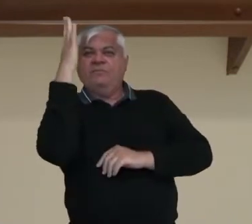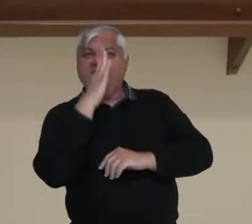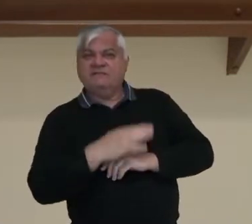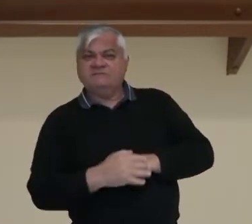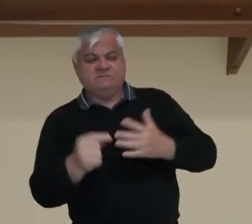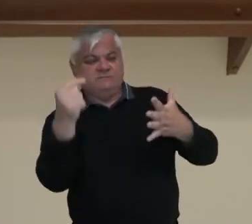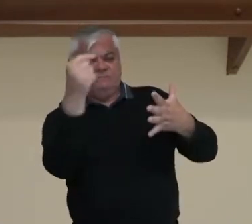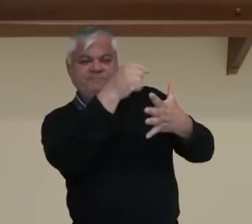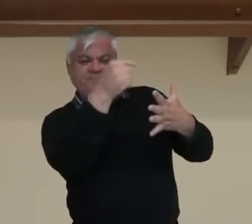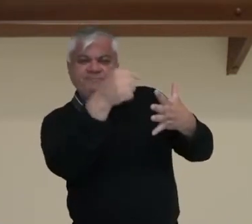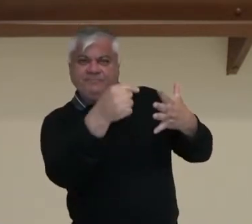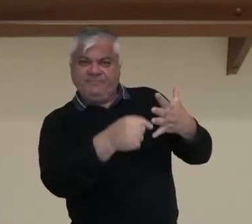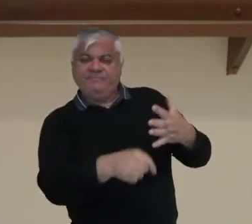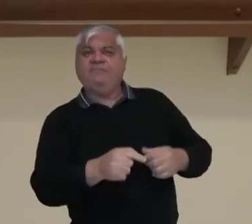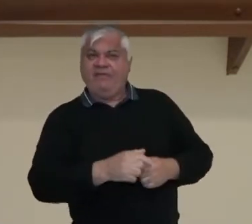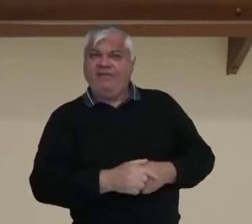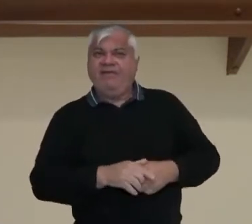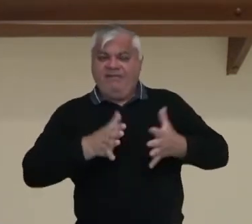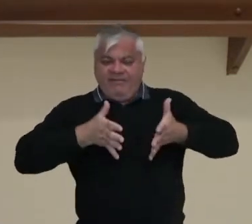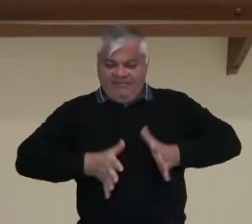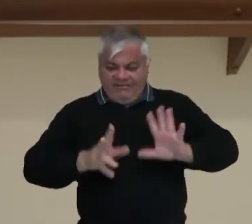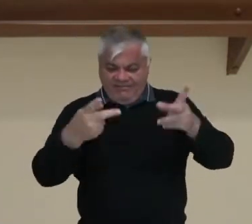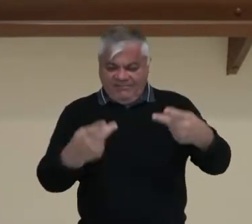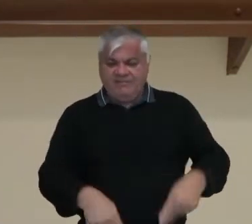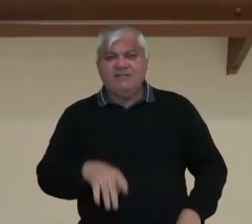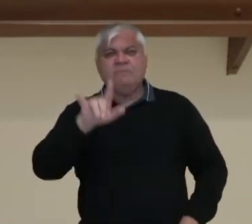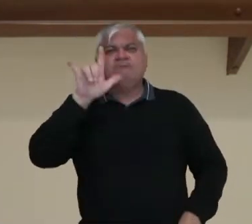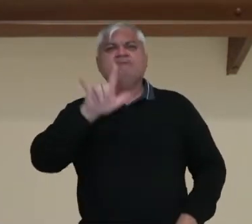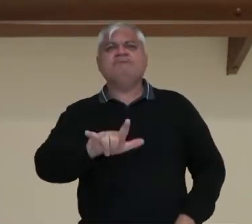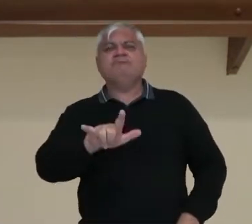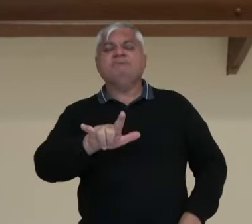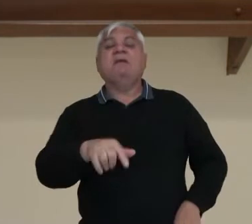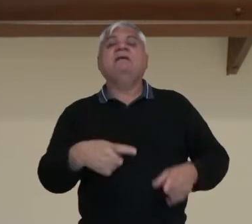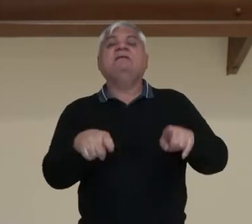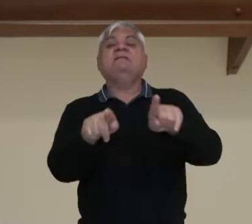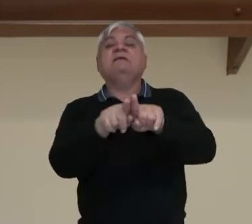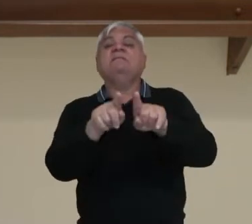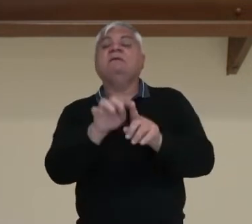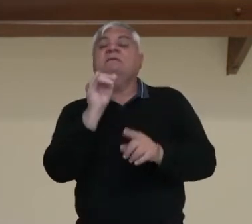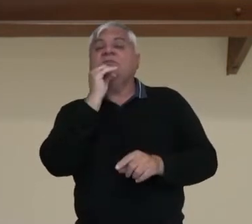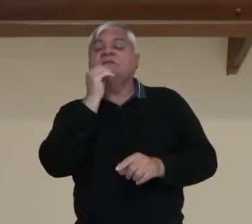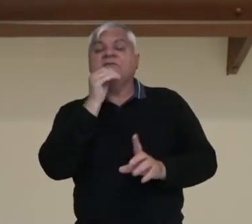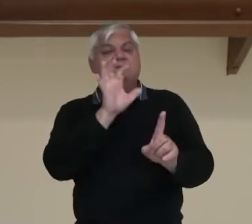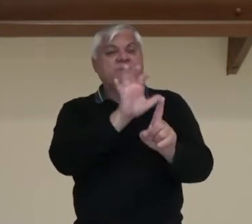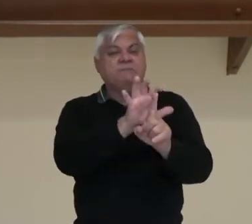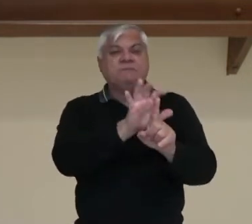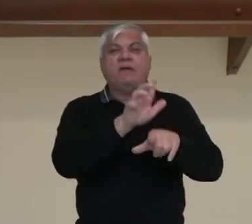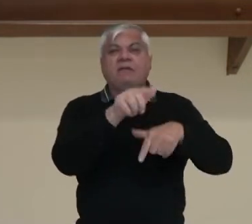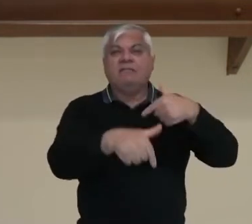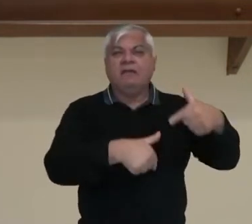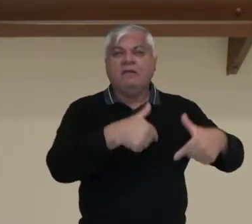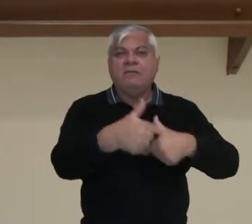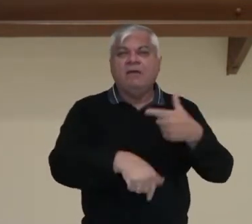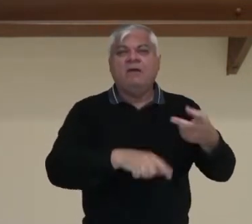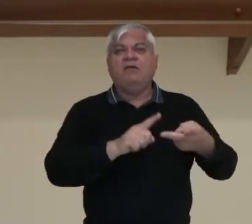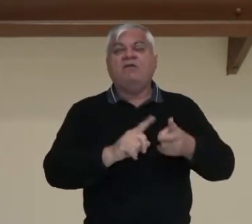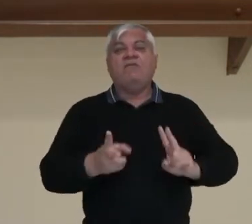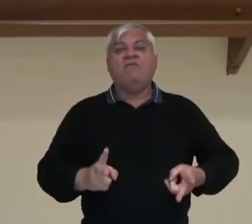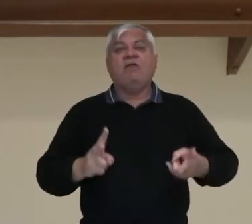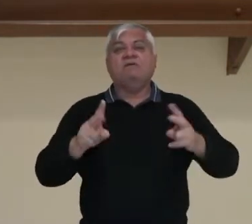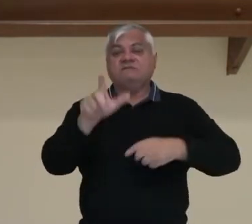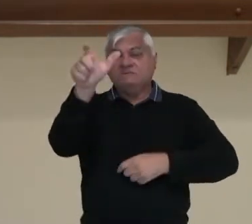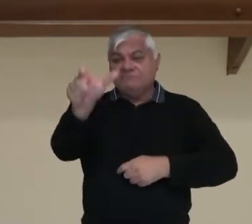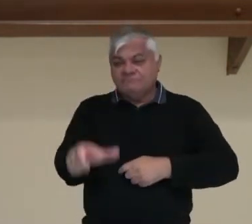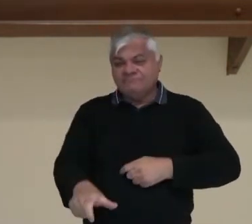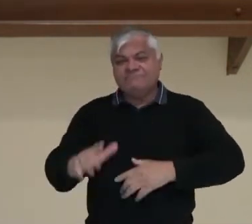um patriotismo nacional e um incentivo ao trabalho e a valorização ao